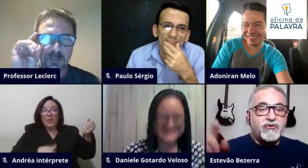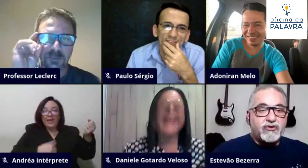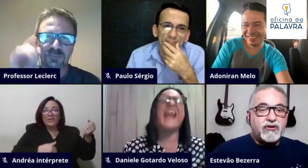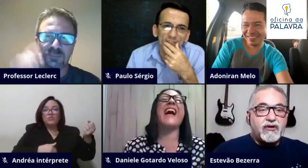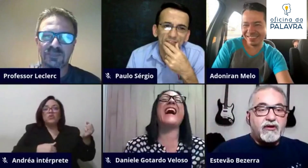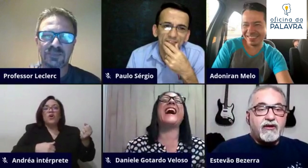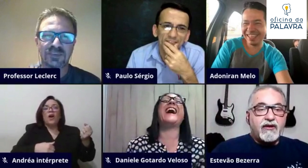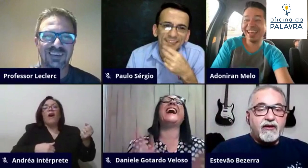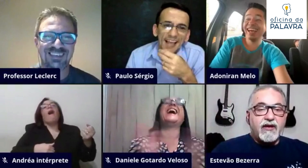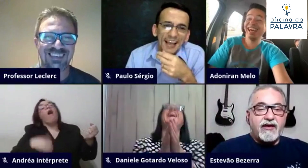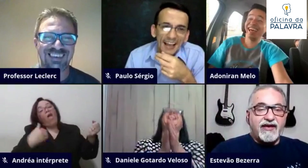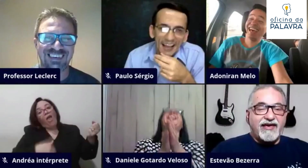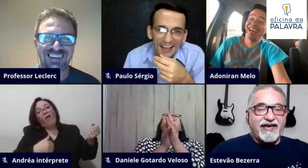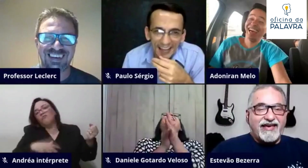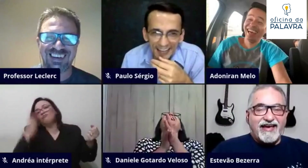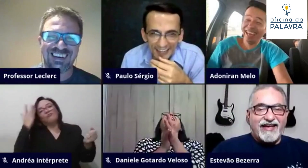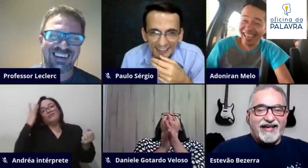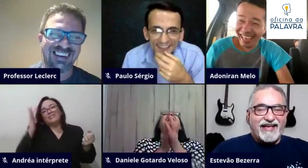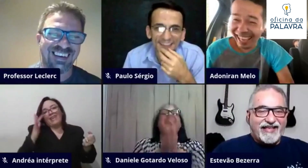toco todos.